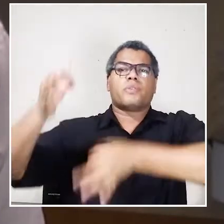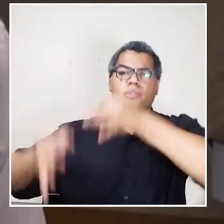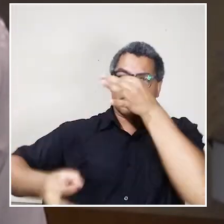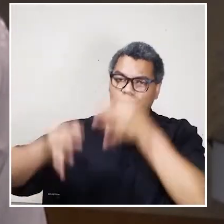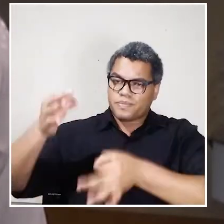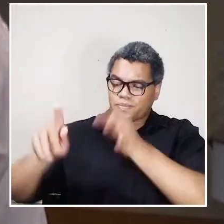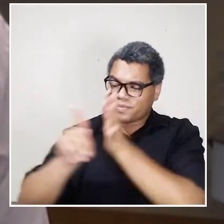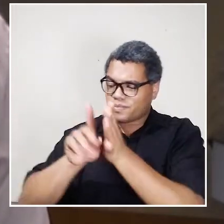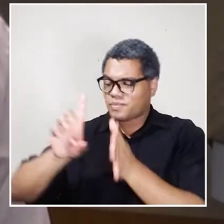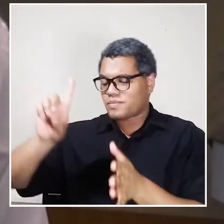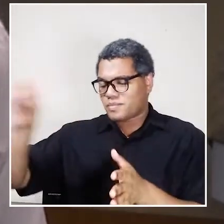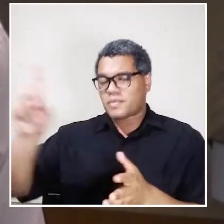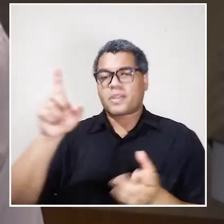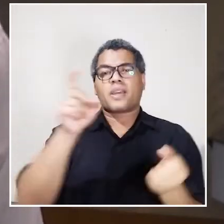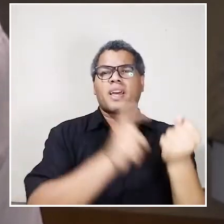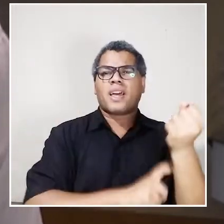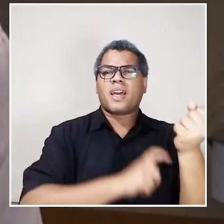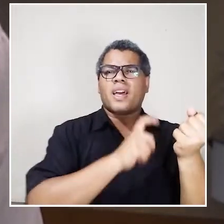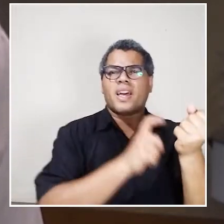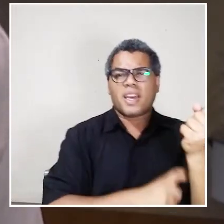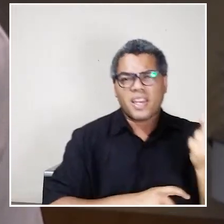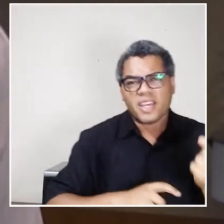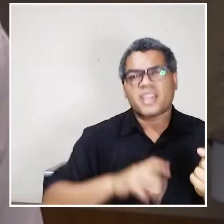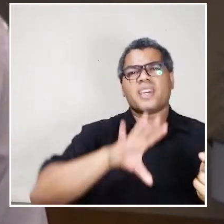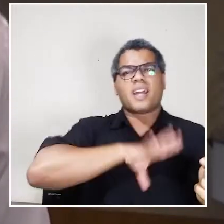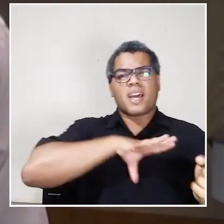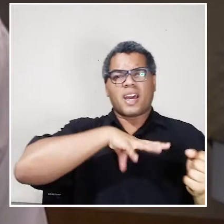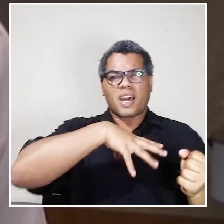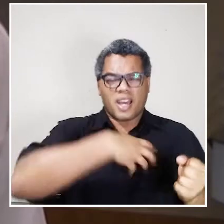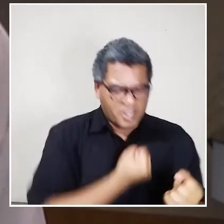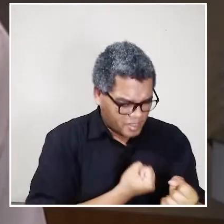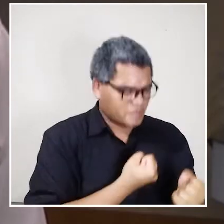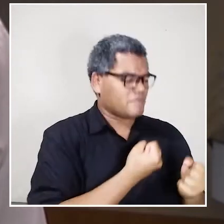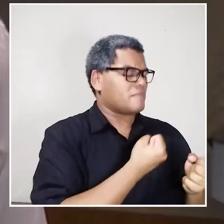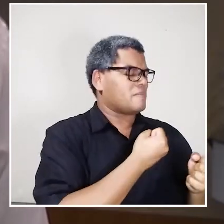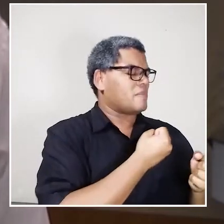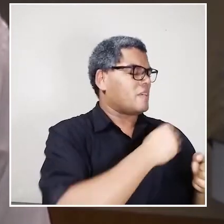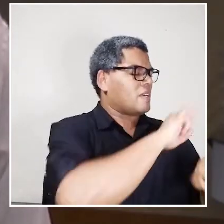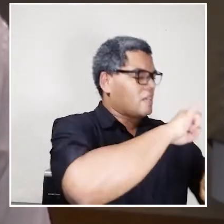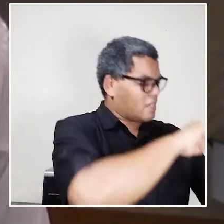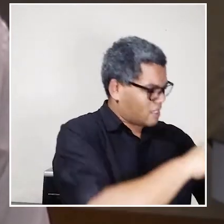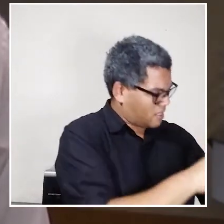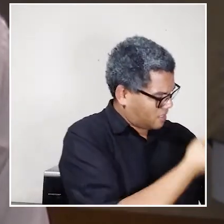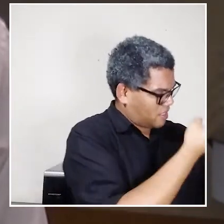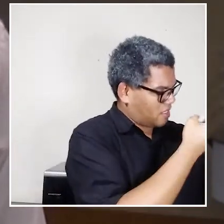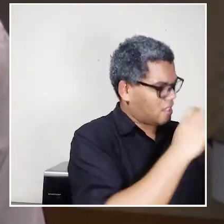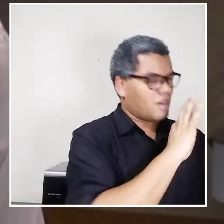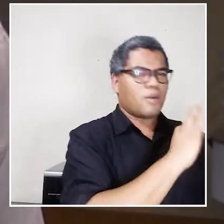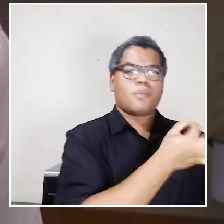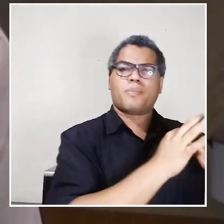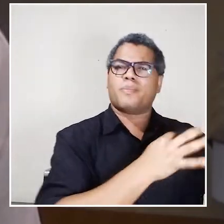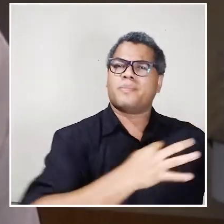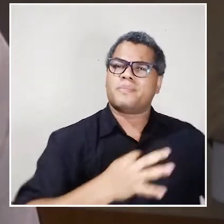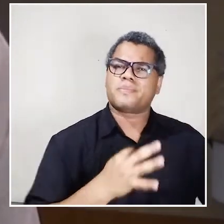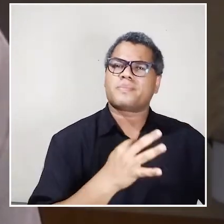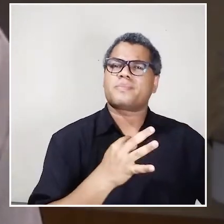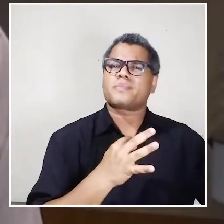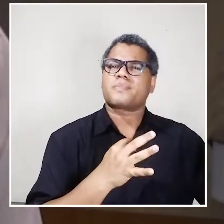justiças, aparte-se a tua ira e o teu furor da tua cidade de